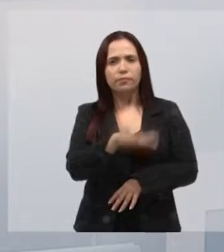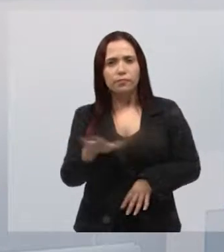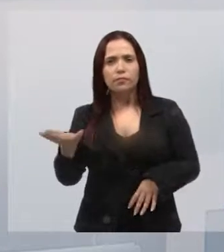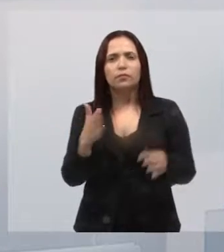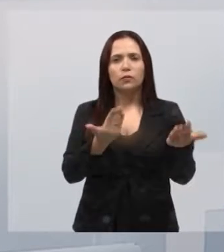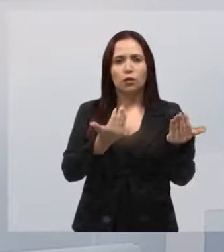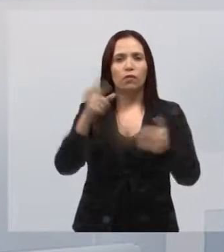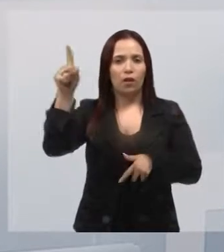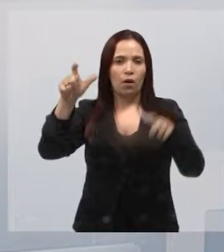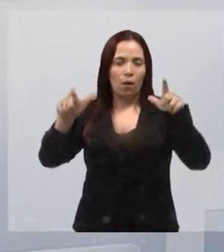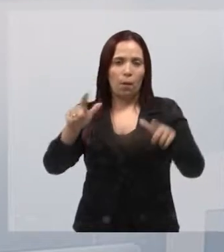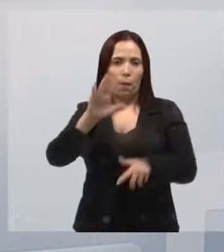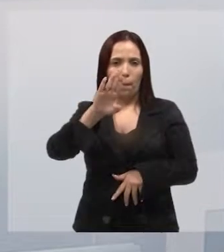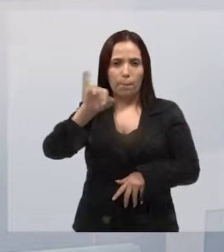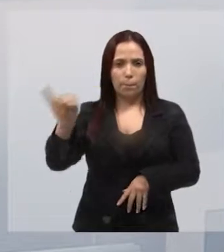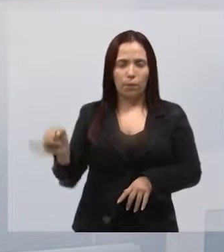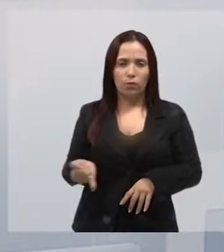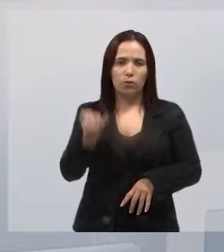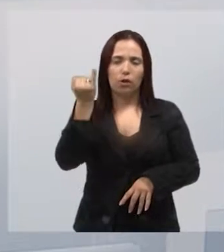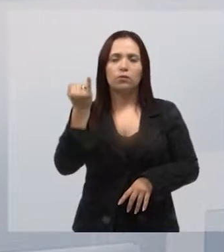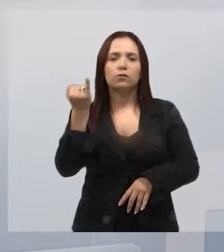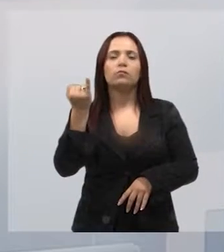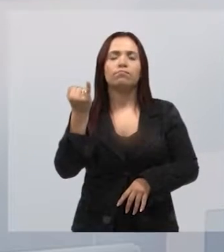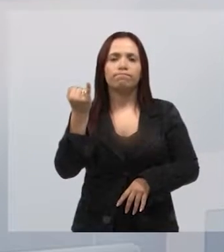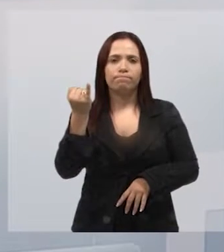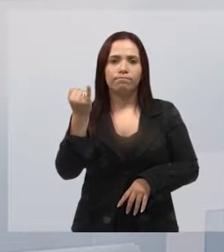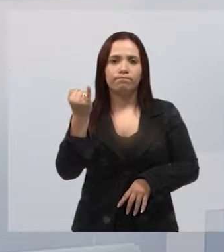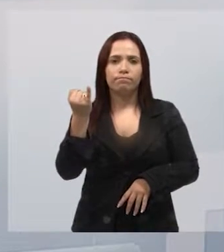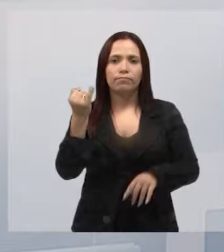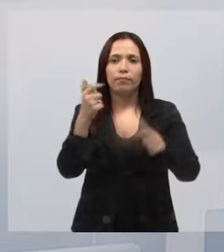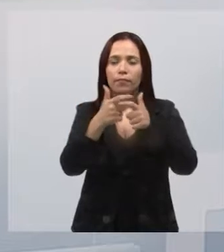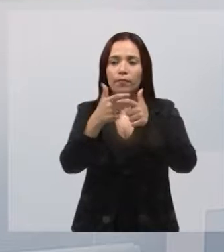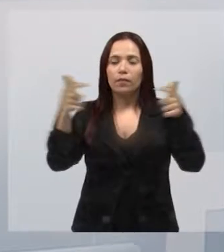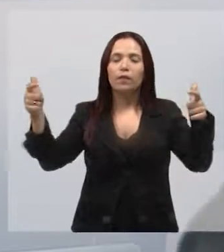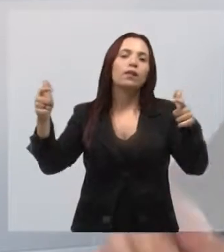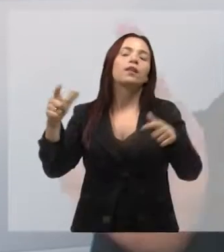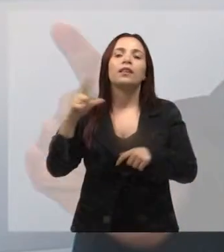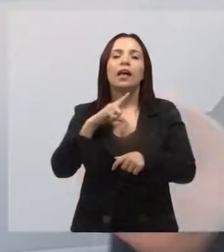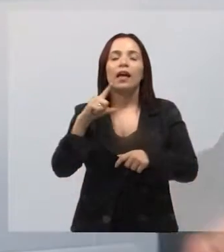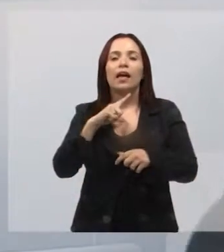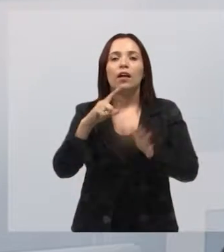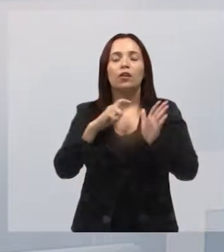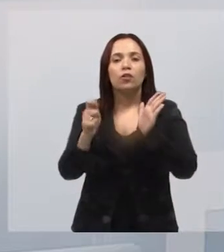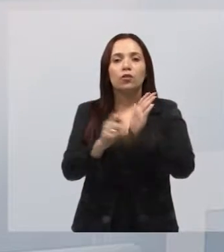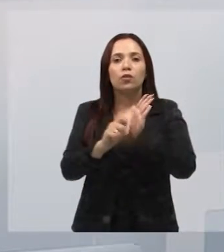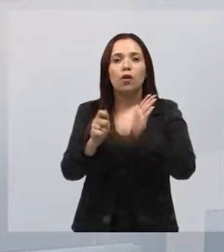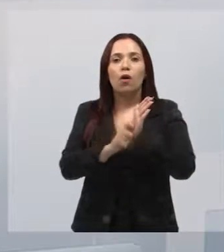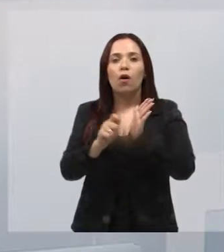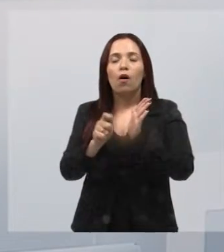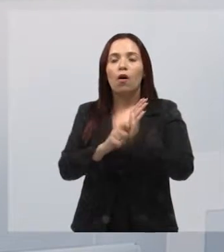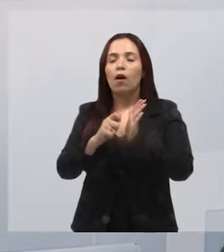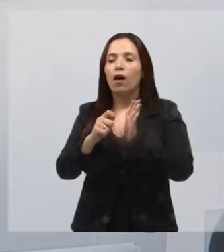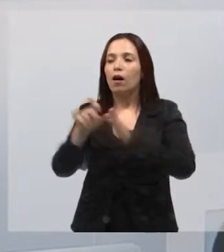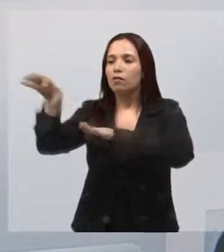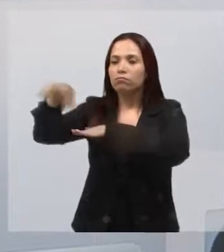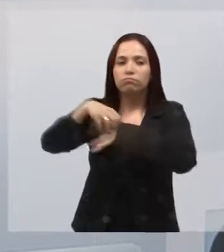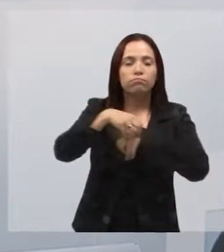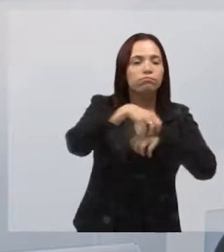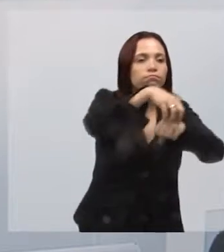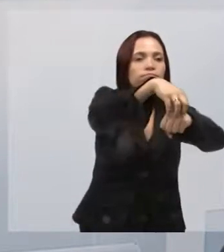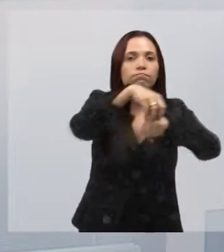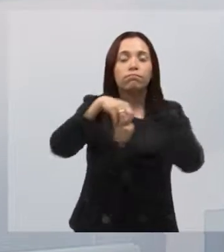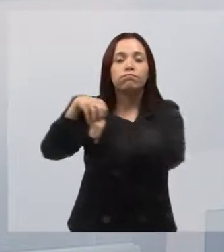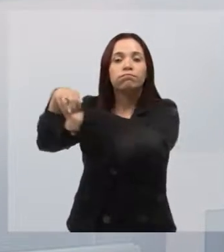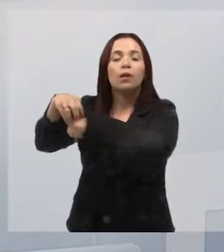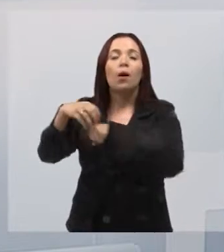adolescentes do Bom Jardim, muitos são aviões do tráfico e consideram aquilo ali como emprego, sustentando o pai e